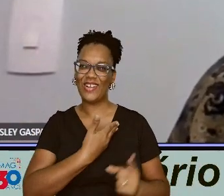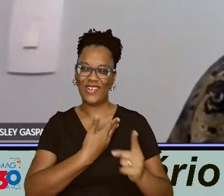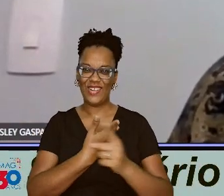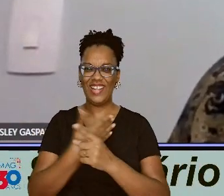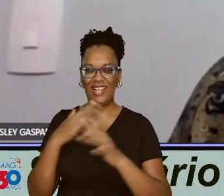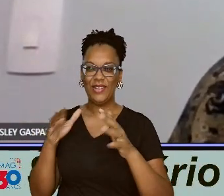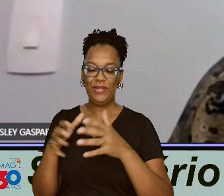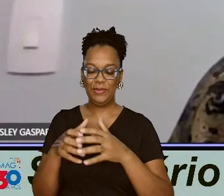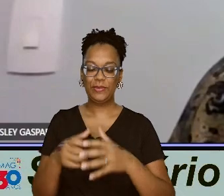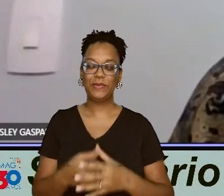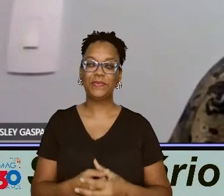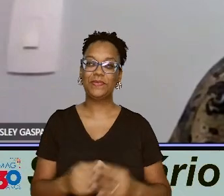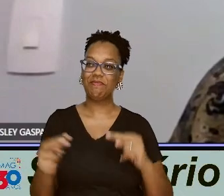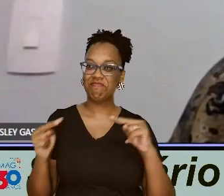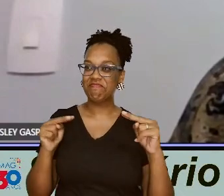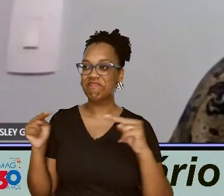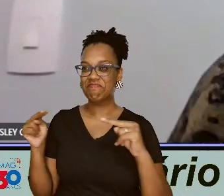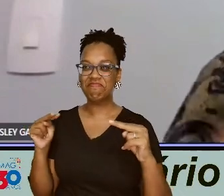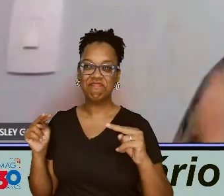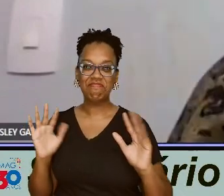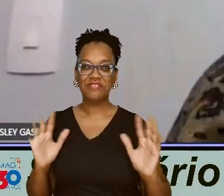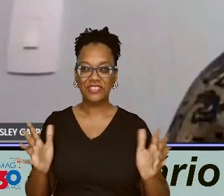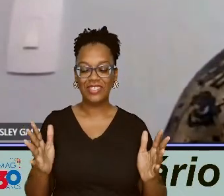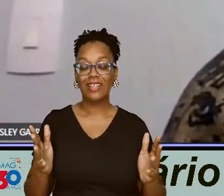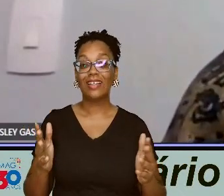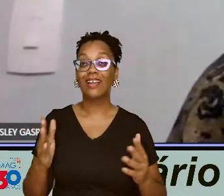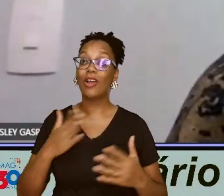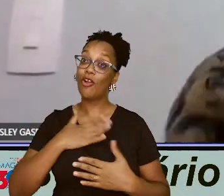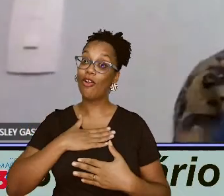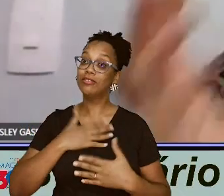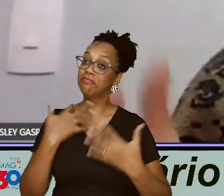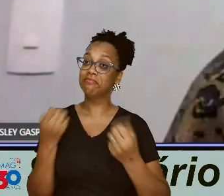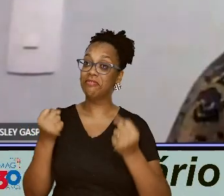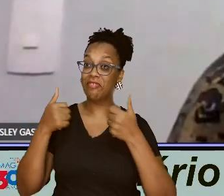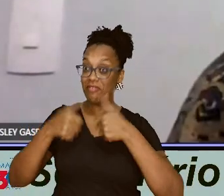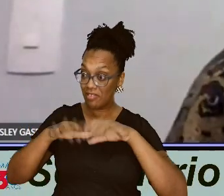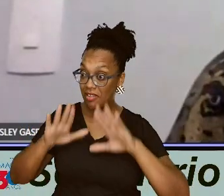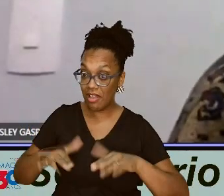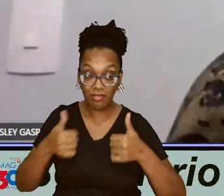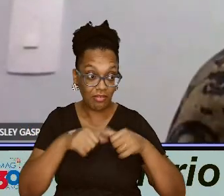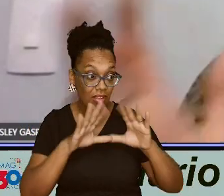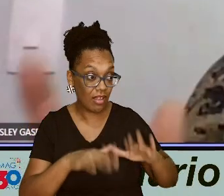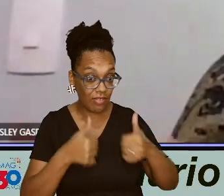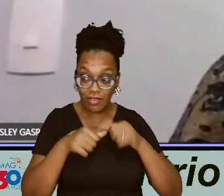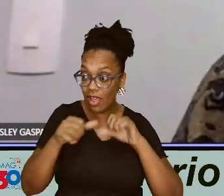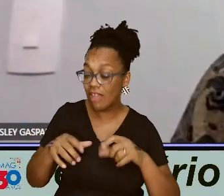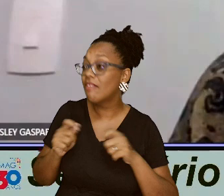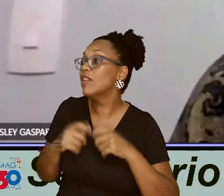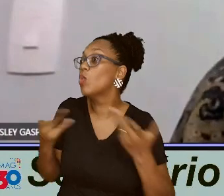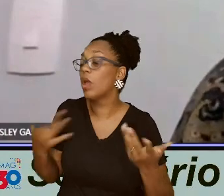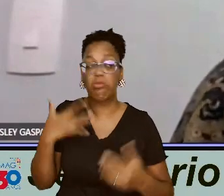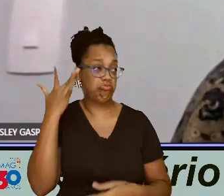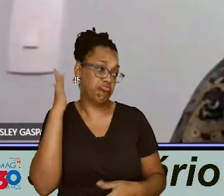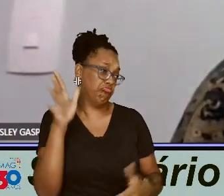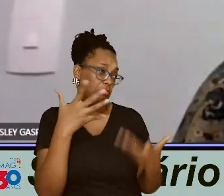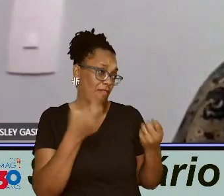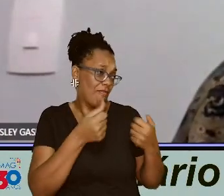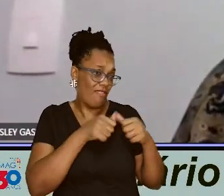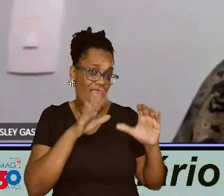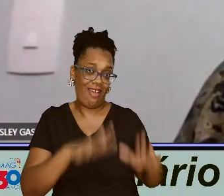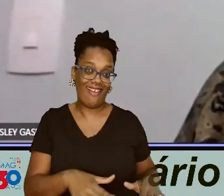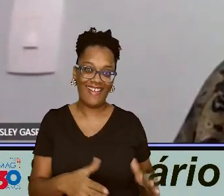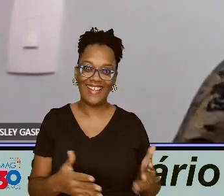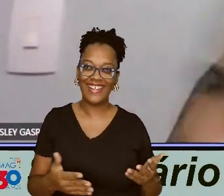grupo, e nós falamos, vamos ficar. O que nós vamos fazer? Não sei, mas vamos ficar, não